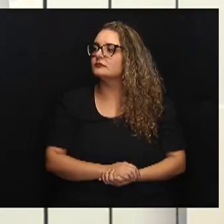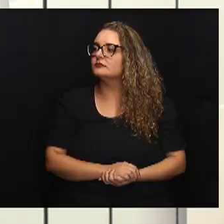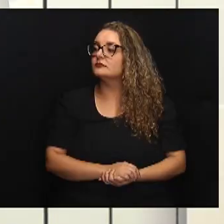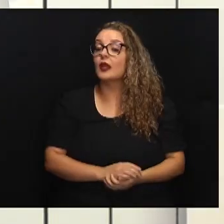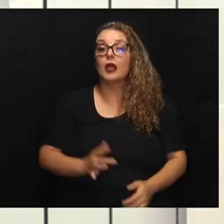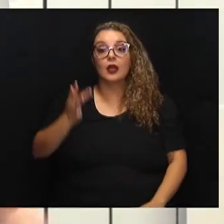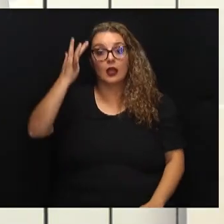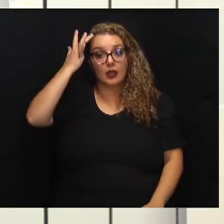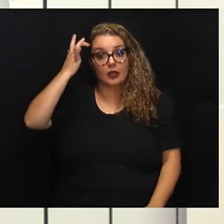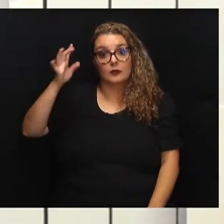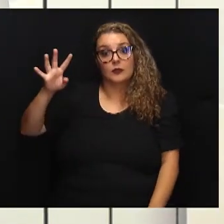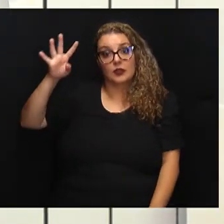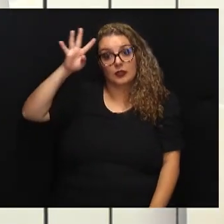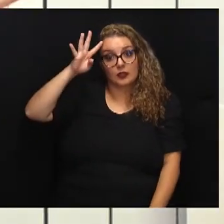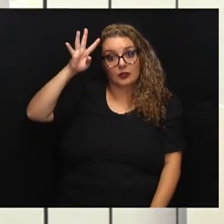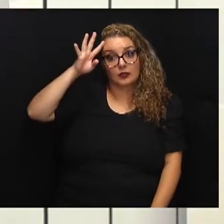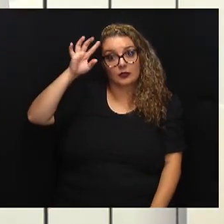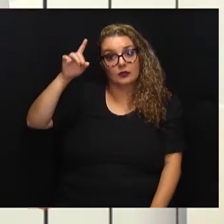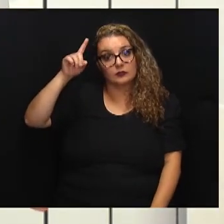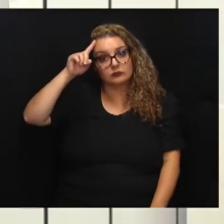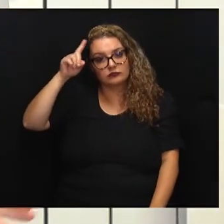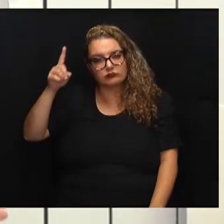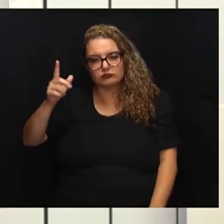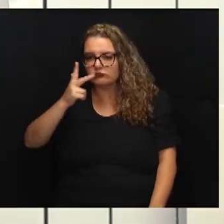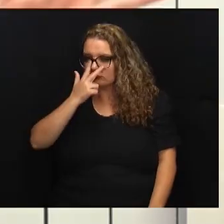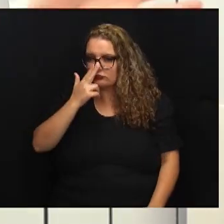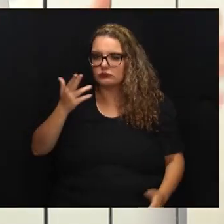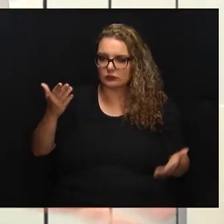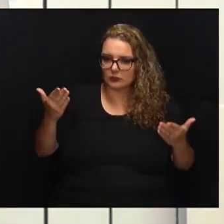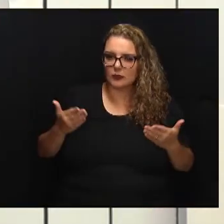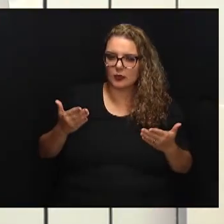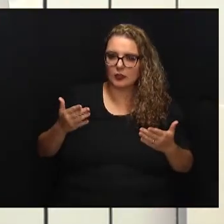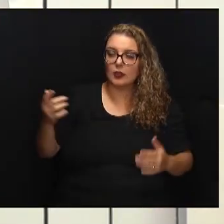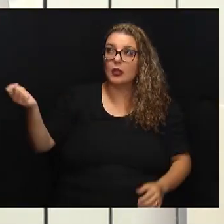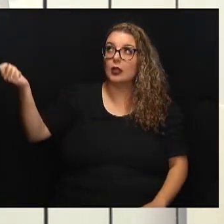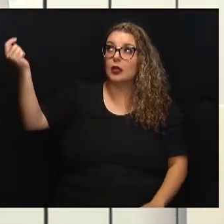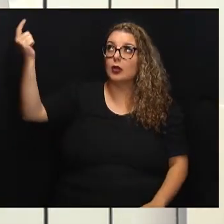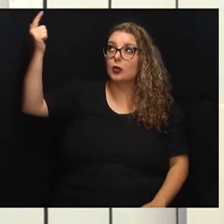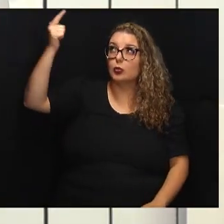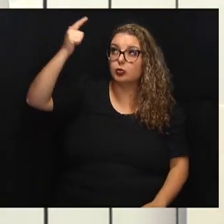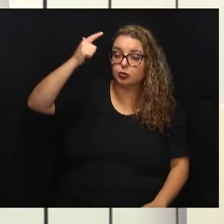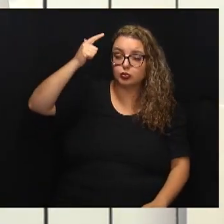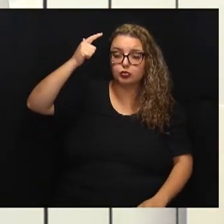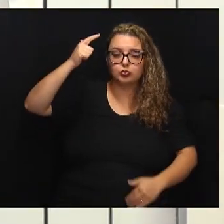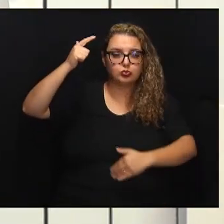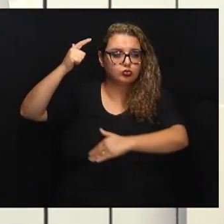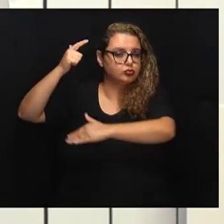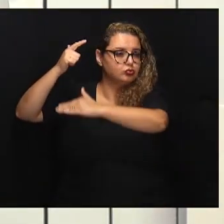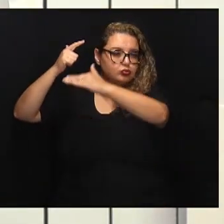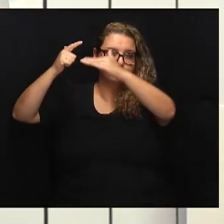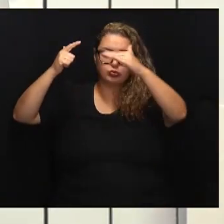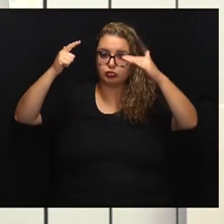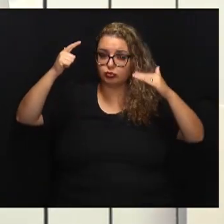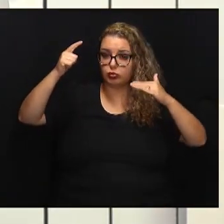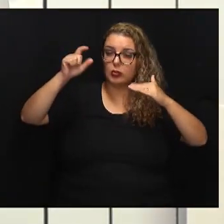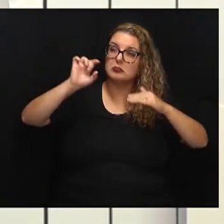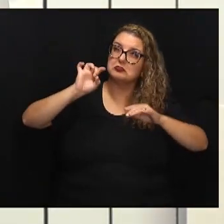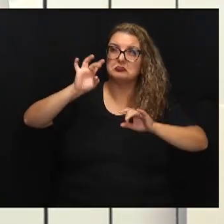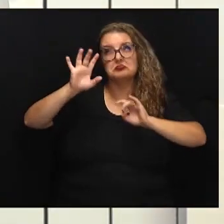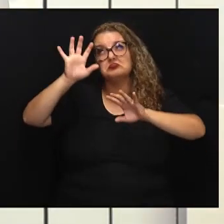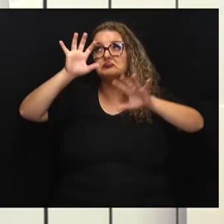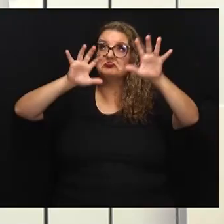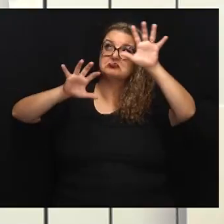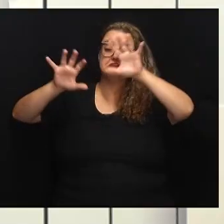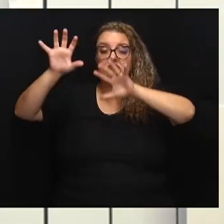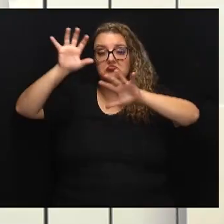Amanhã, quarta-feira, o dia deve ser parecido com hoje, com o sol aparecendo durante todo o dia, com alguma